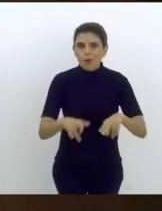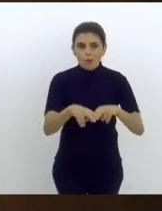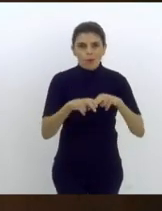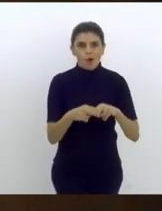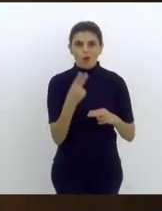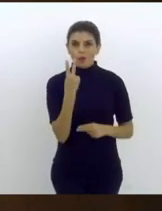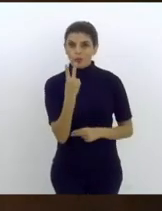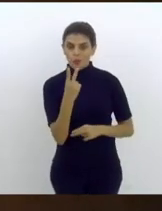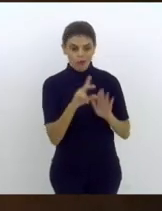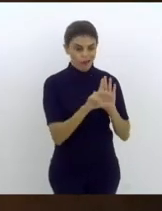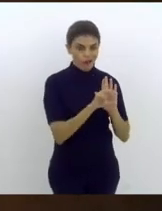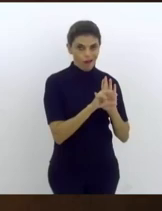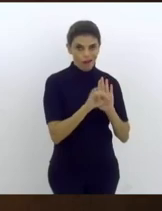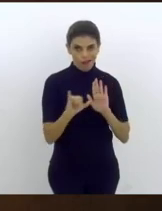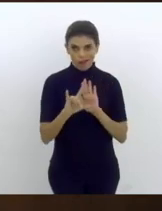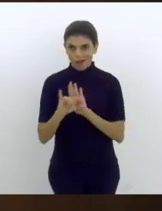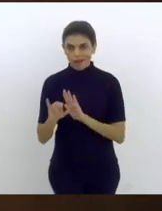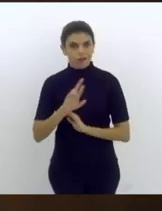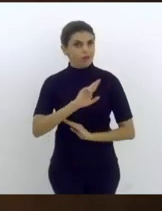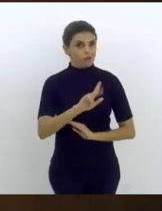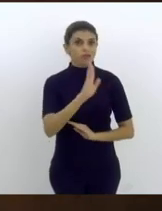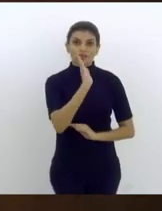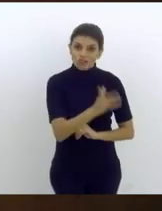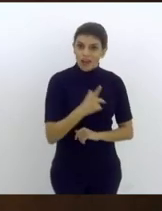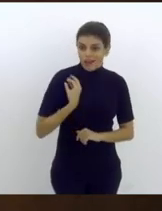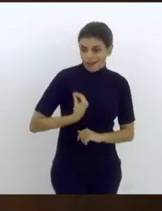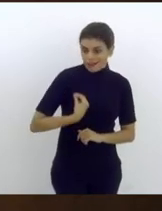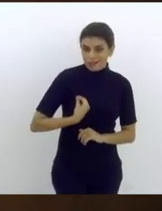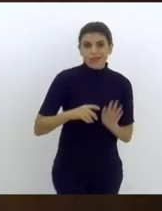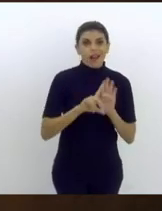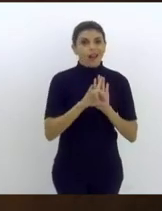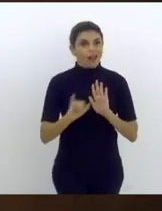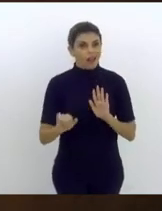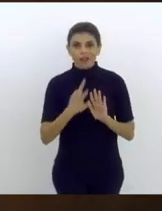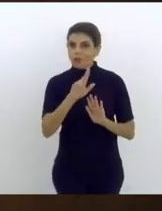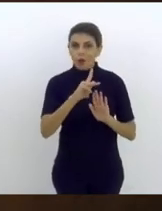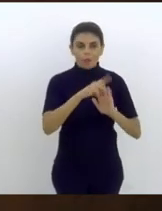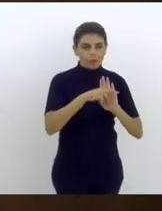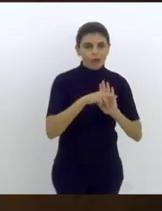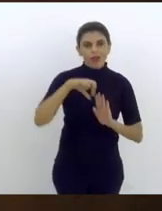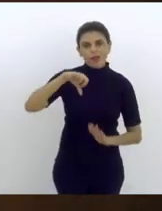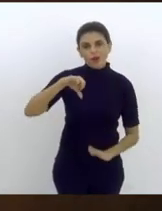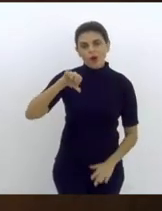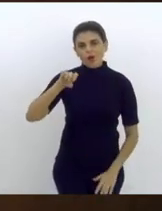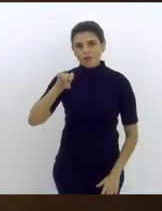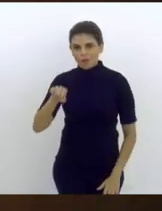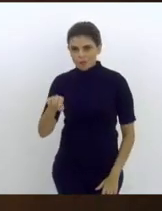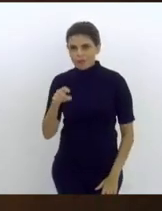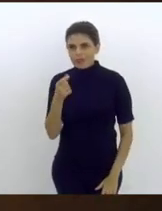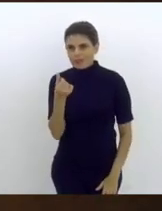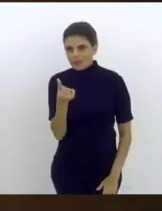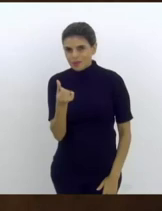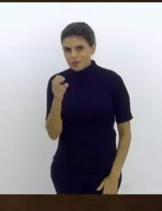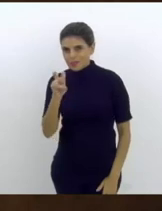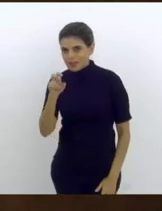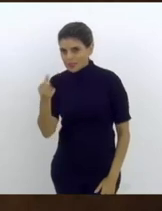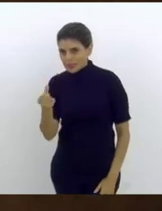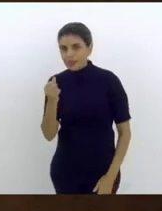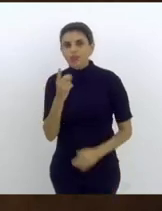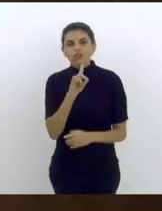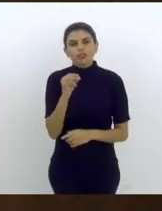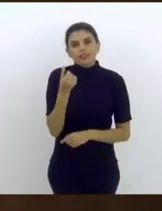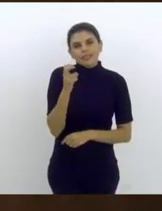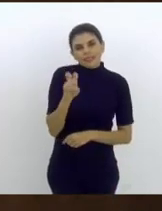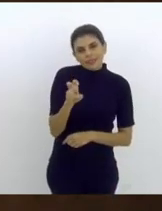duas leis que na verdade não são peles já são leis ordinárias é a lei 9.956 de cinco de Janeiro